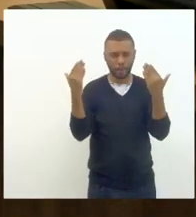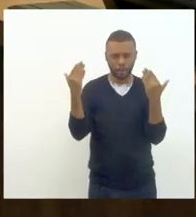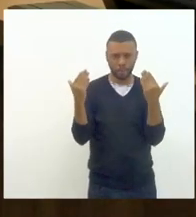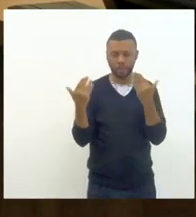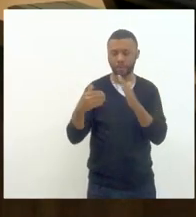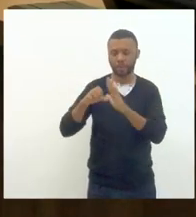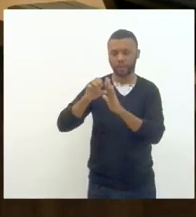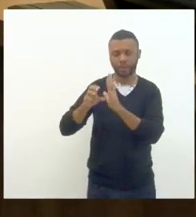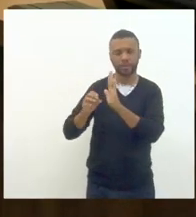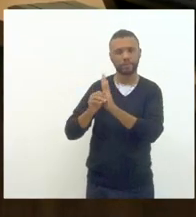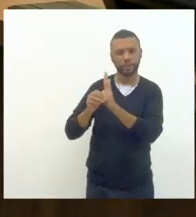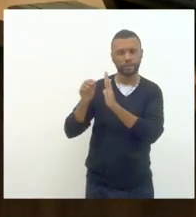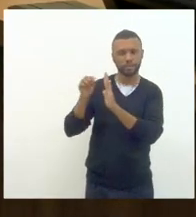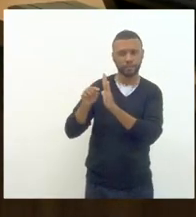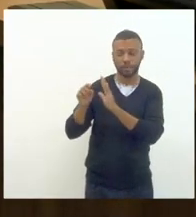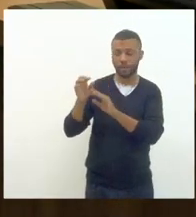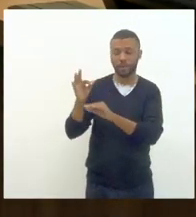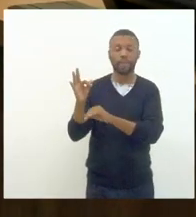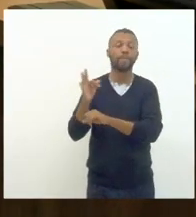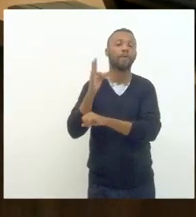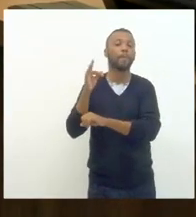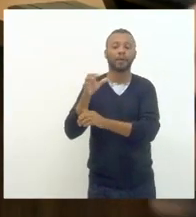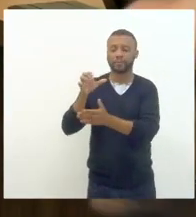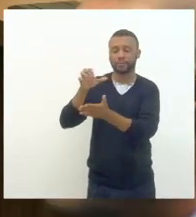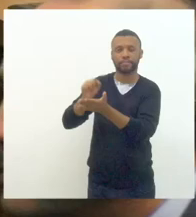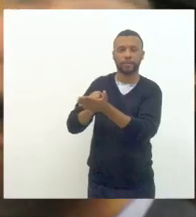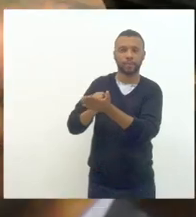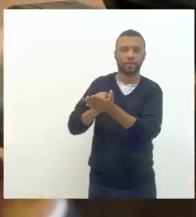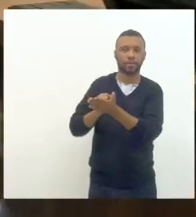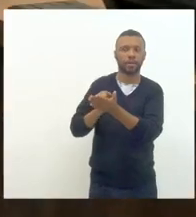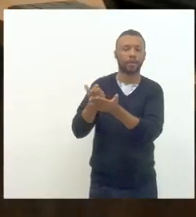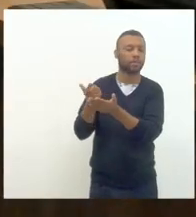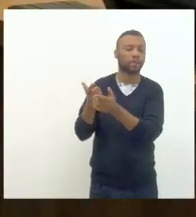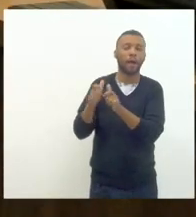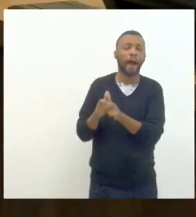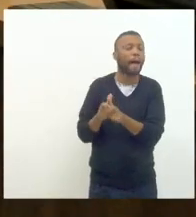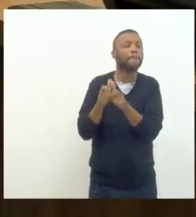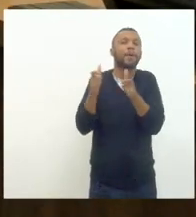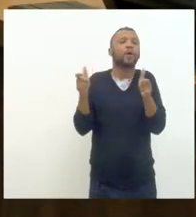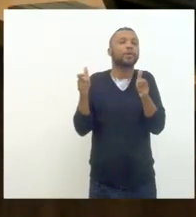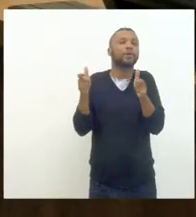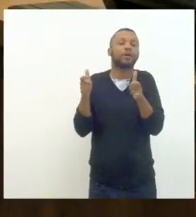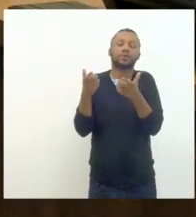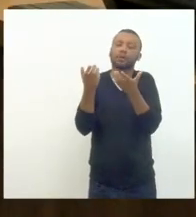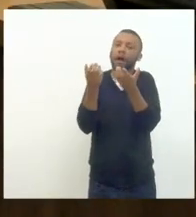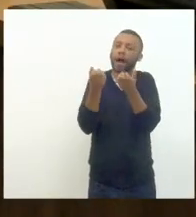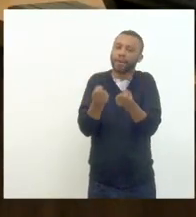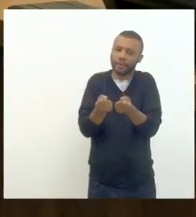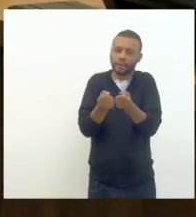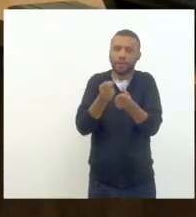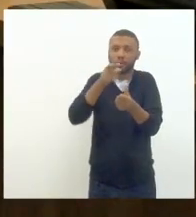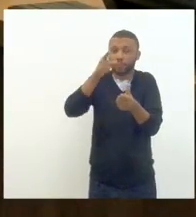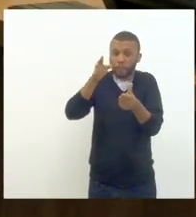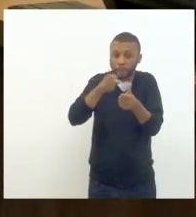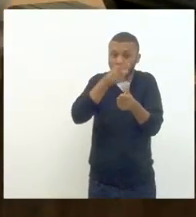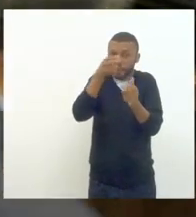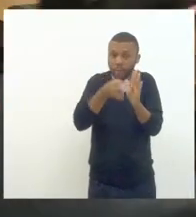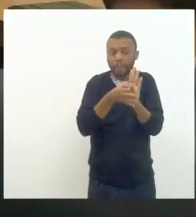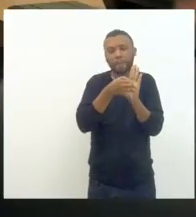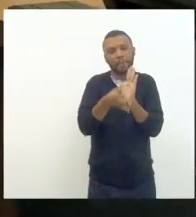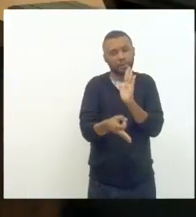formais, elas estão praticamente, a maioria, acatada no primeiro